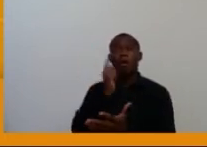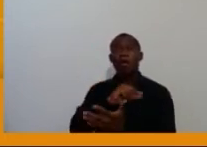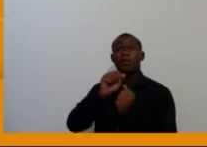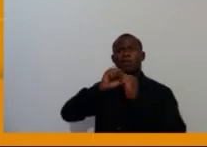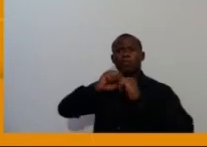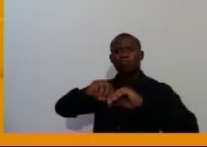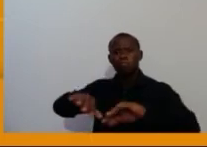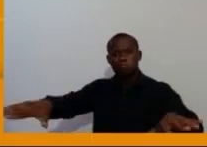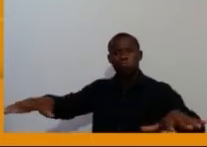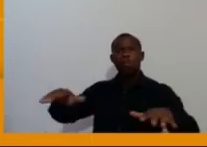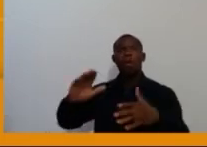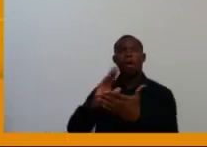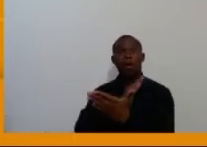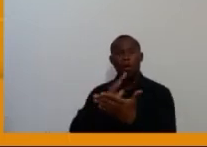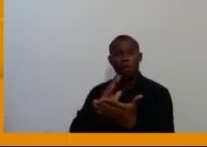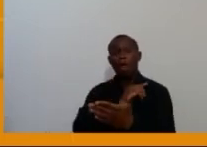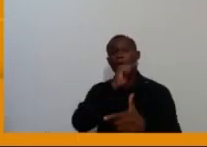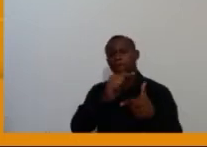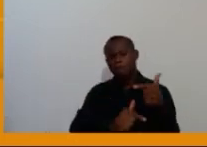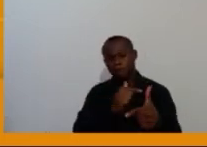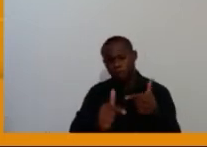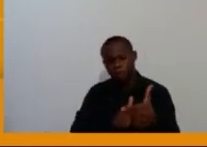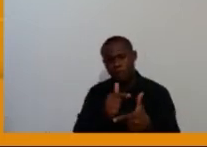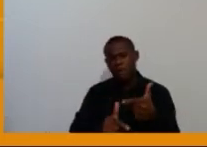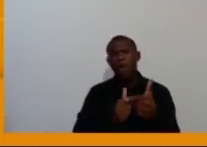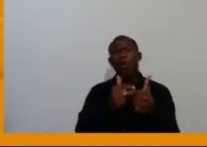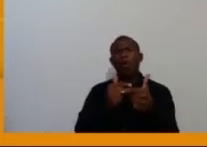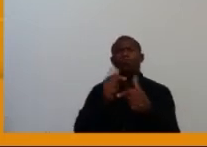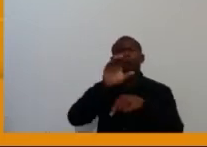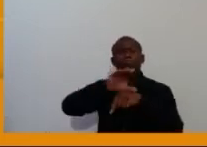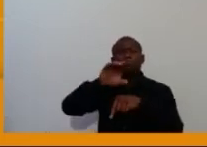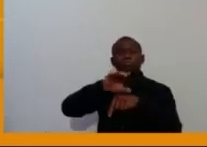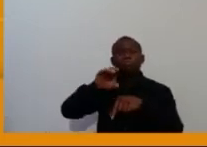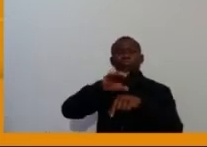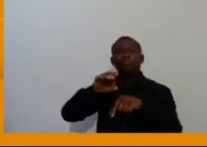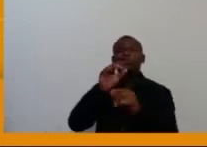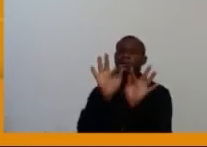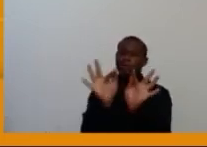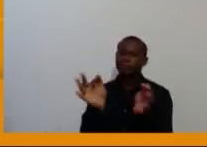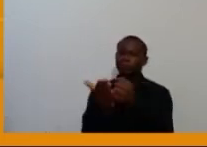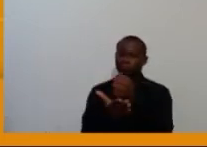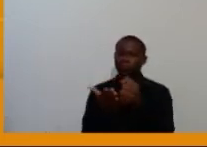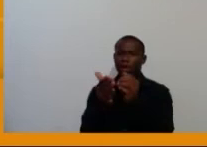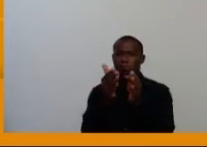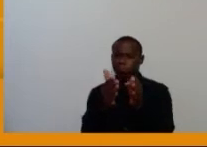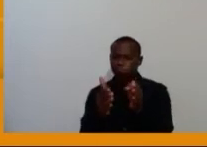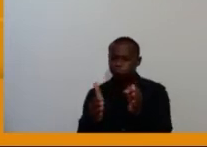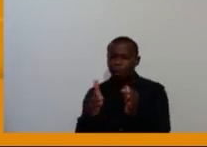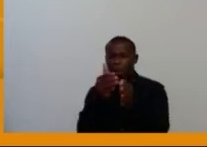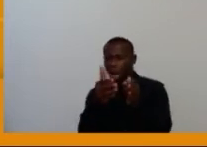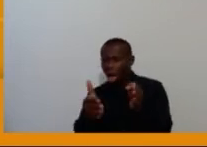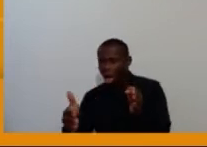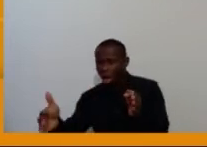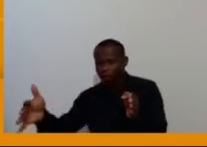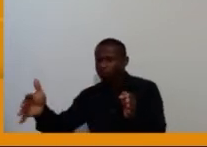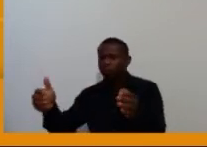pequenos, de curta duração, muito autoinstrucionais, alguns autoinstrucionais, sem tutoria. E, eu vou dizer, em